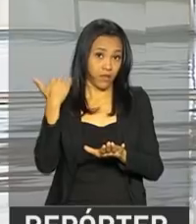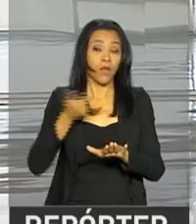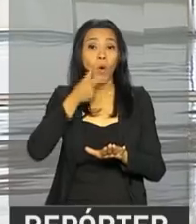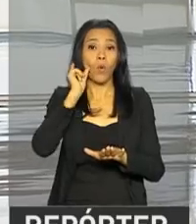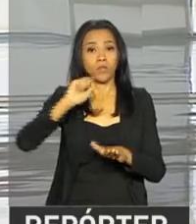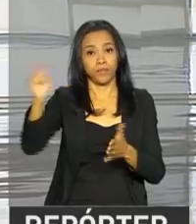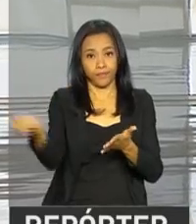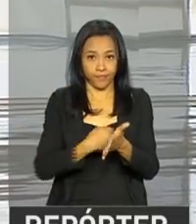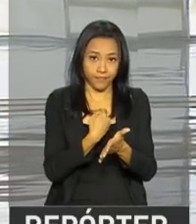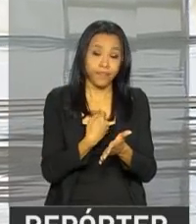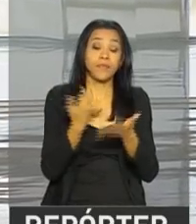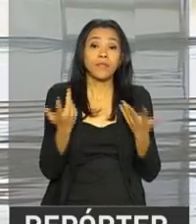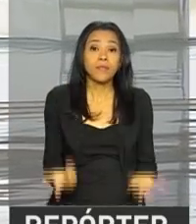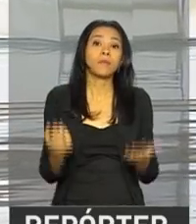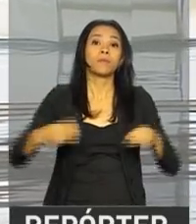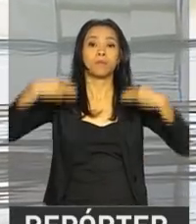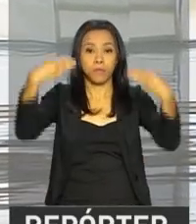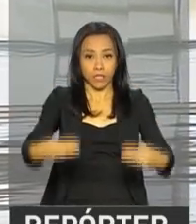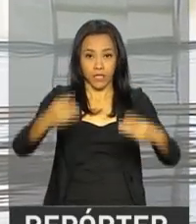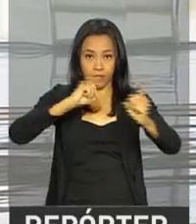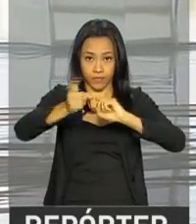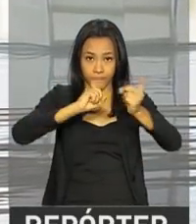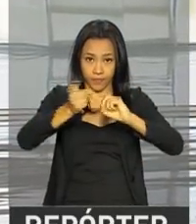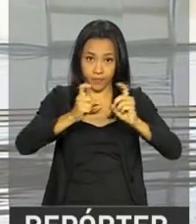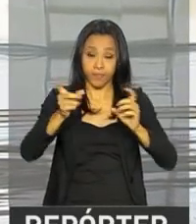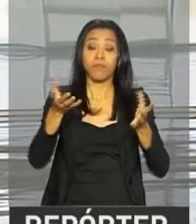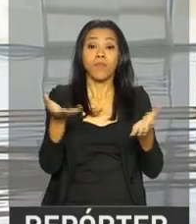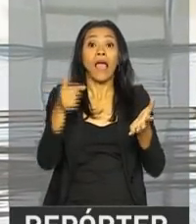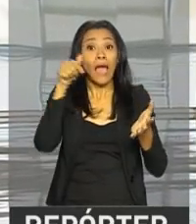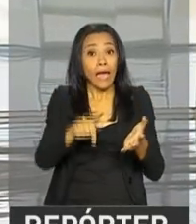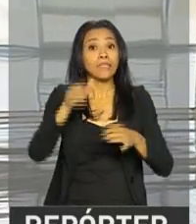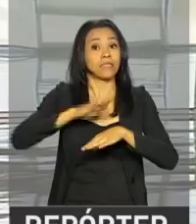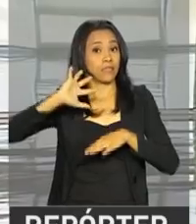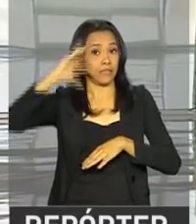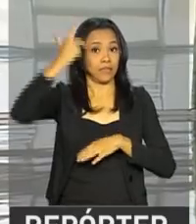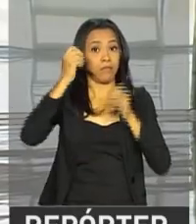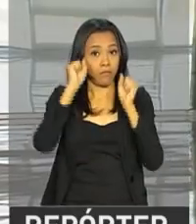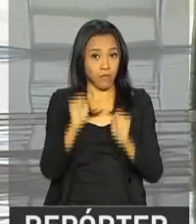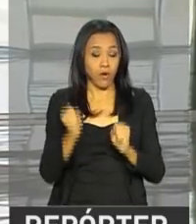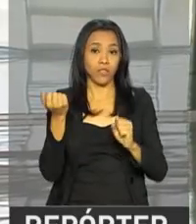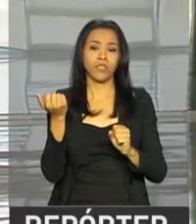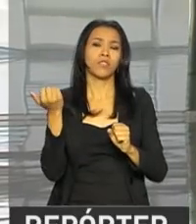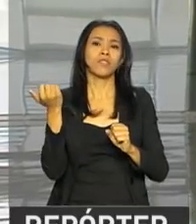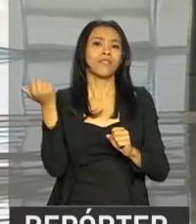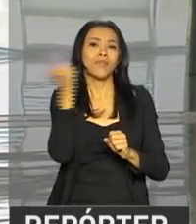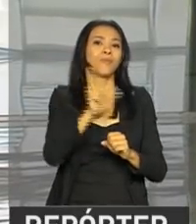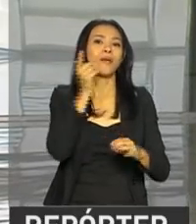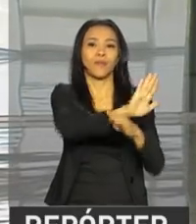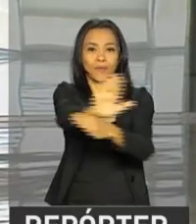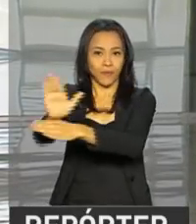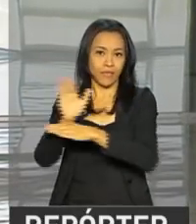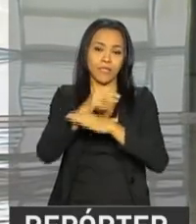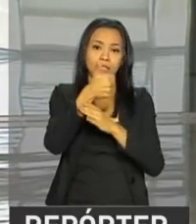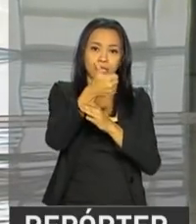ontem segundo o ministério do planejamento essa decisão pode beneficiar 10 milhões e 900